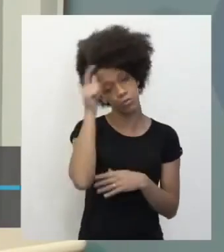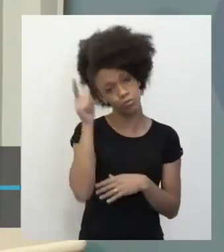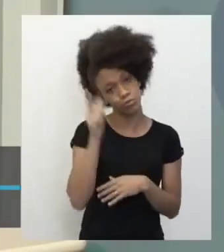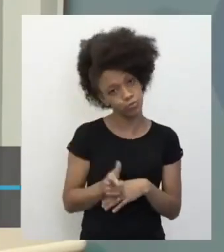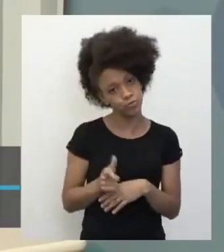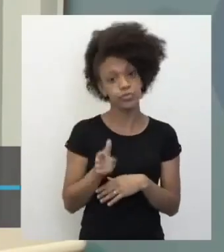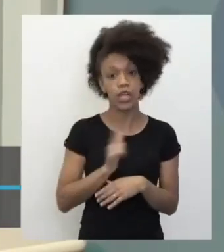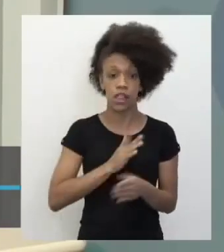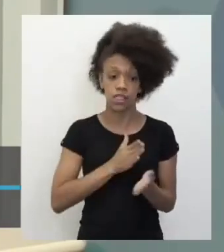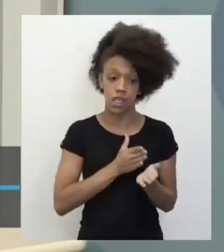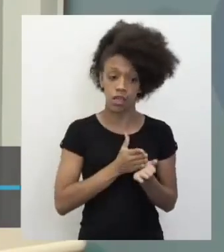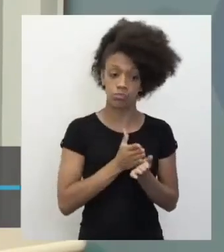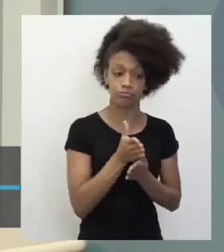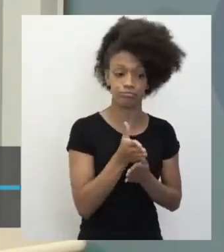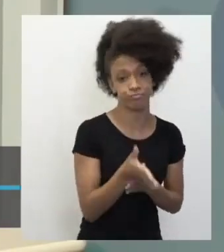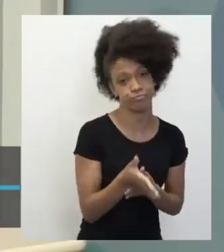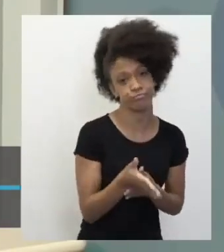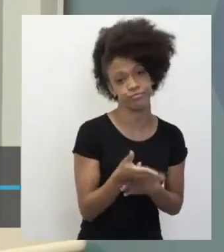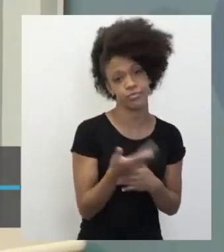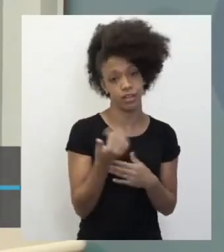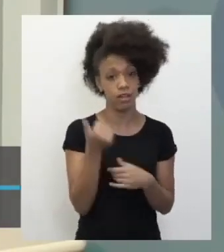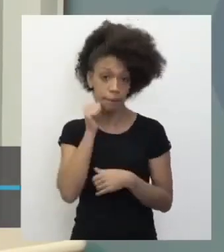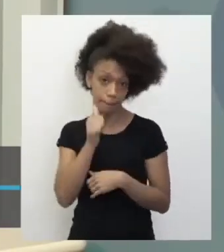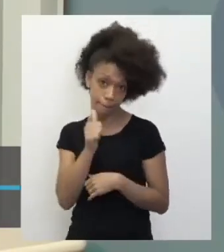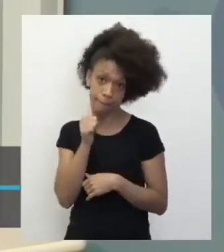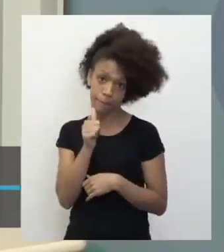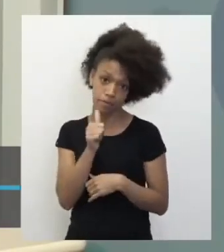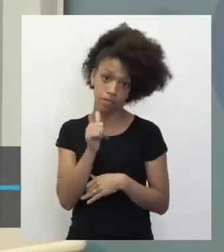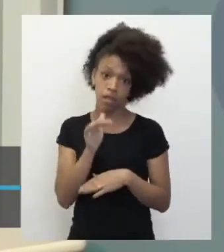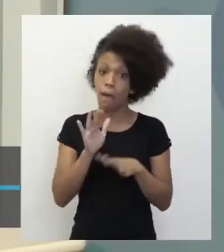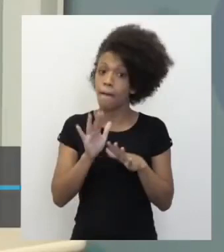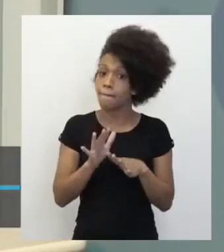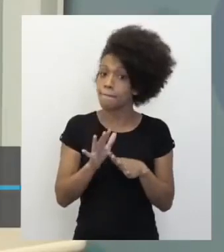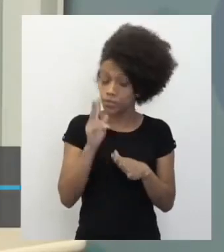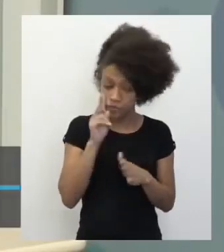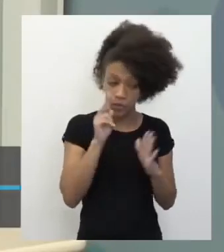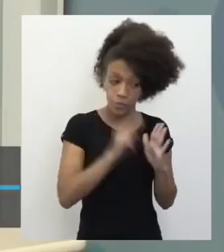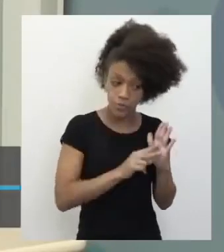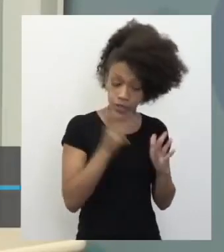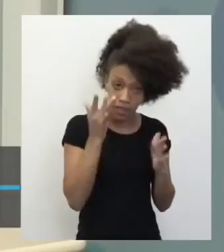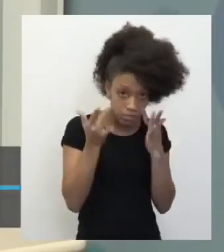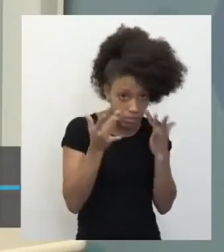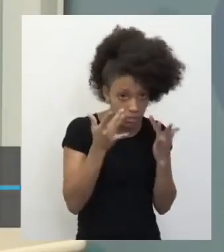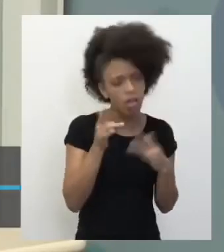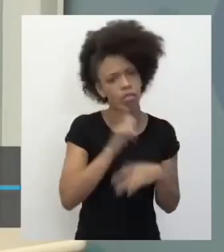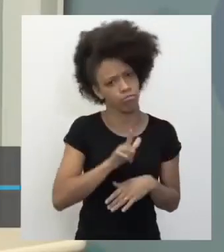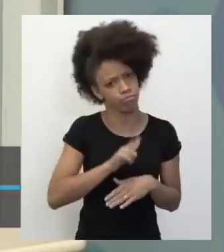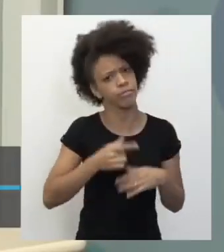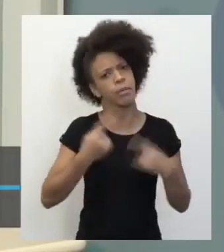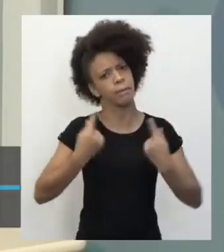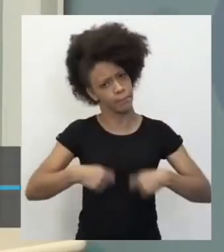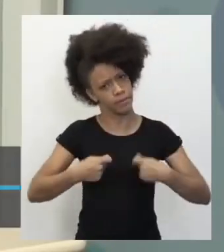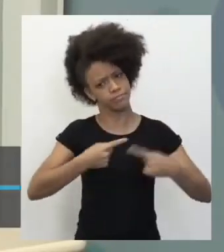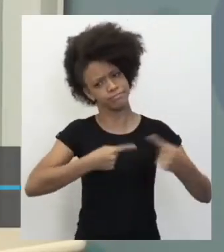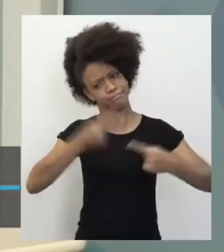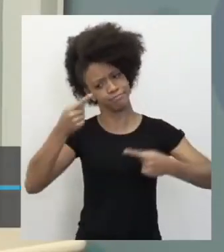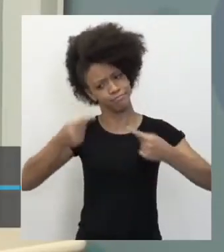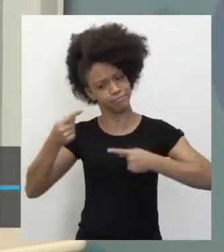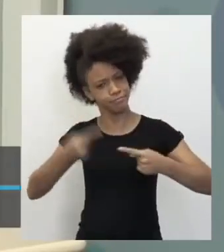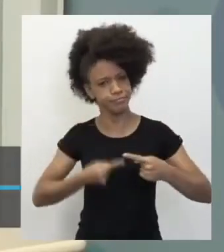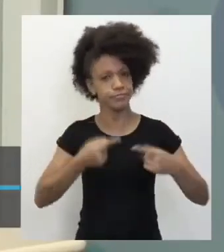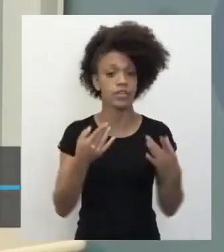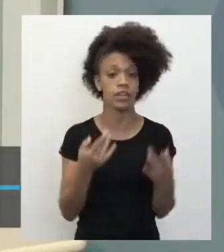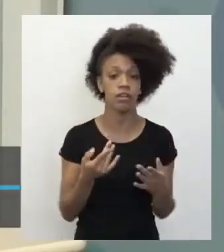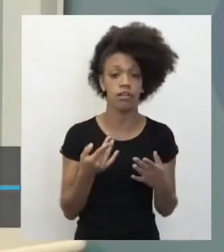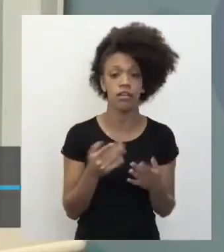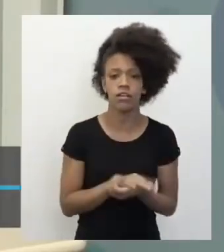tem um direcionamento, né, que é para a mulher. E vamos ver isso na peça de hoje. É claro que temos que discutir isso, temos que nos reinventar. Tanto que